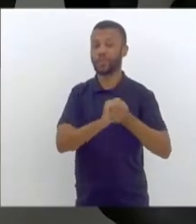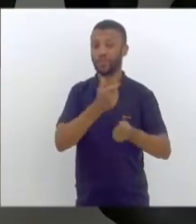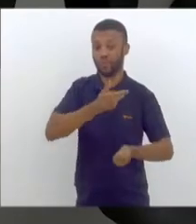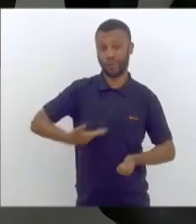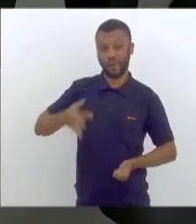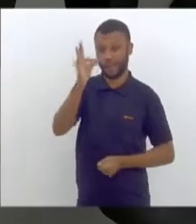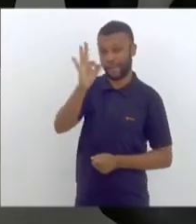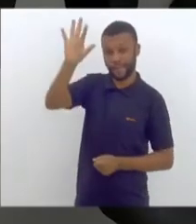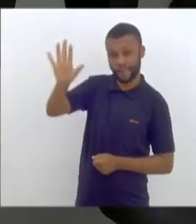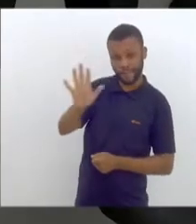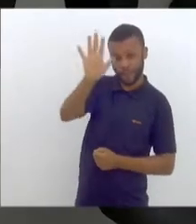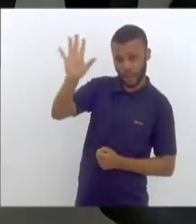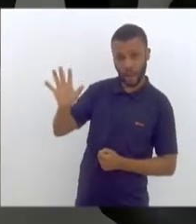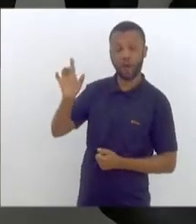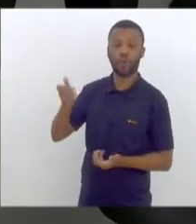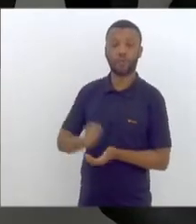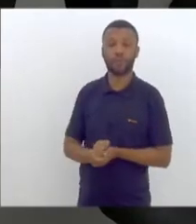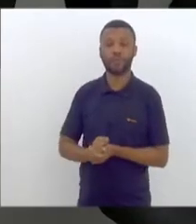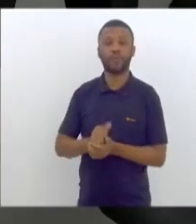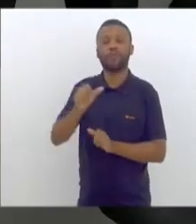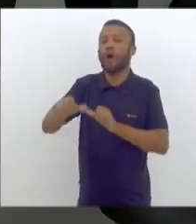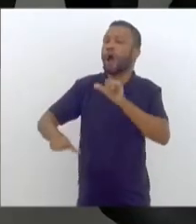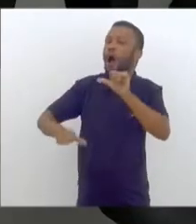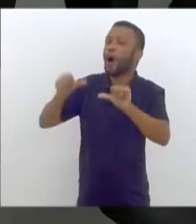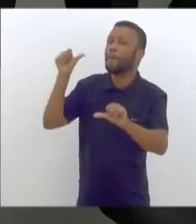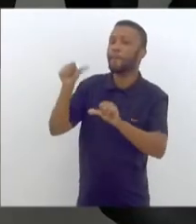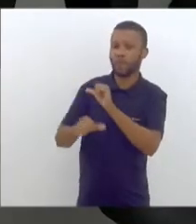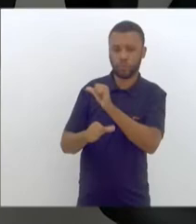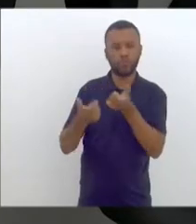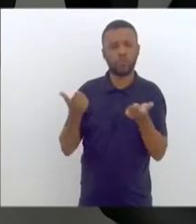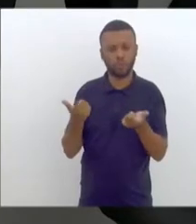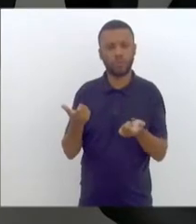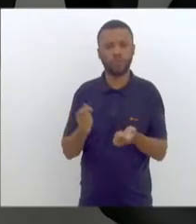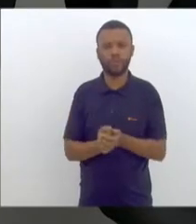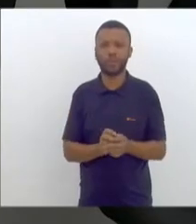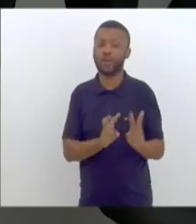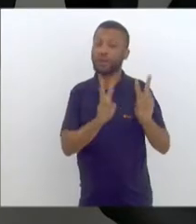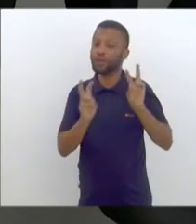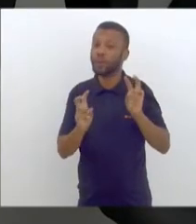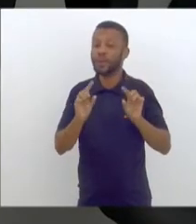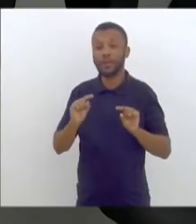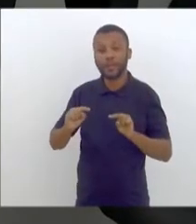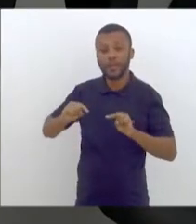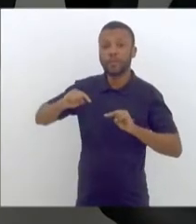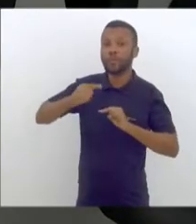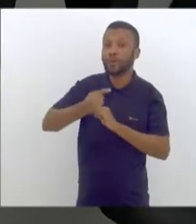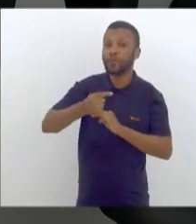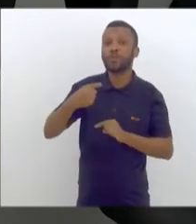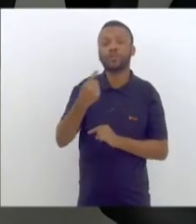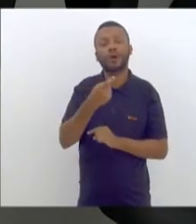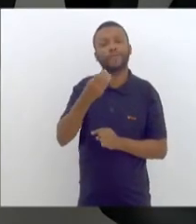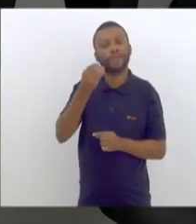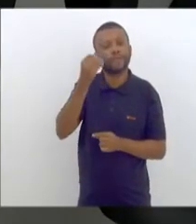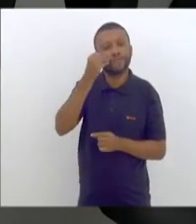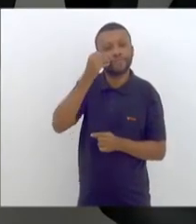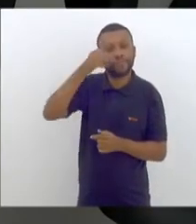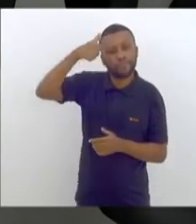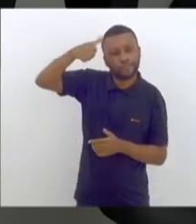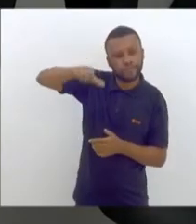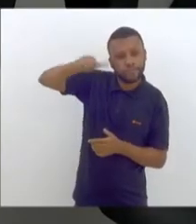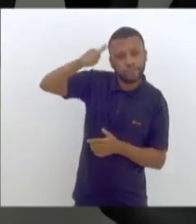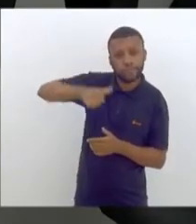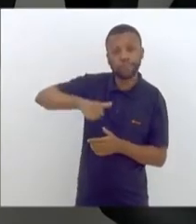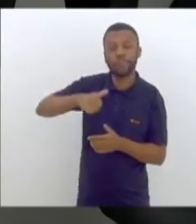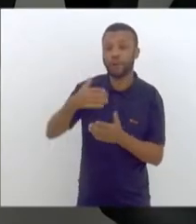ele ele foi alterado com relação e depois que nós fomos homologamos no regime de